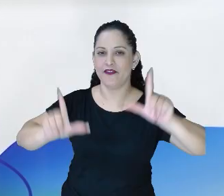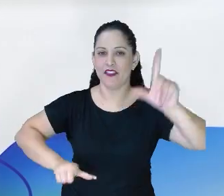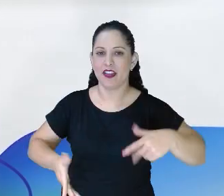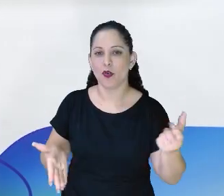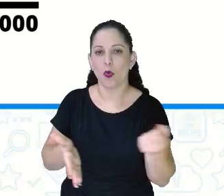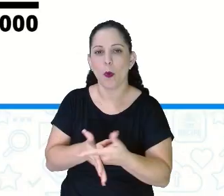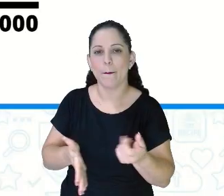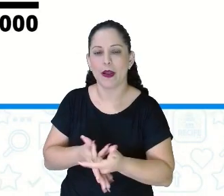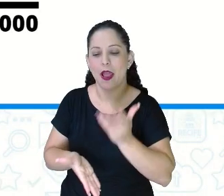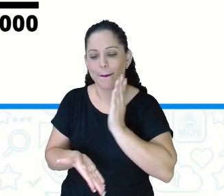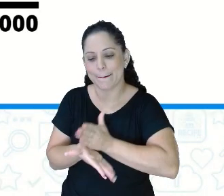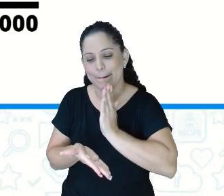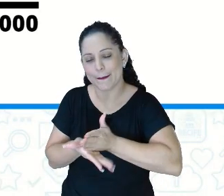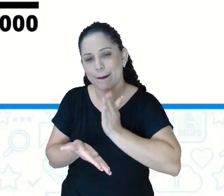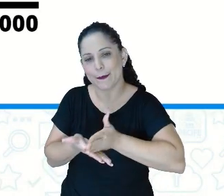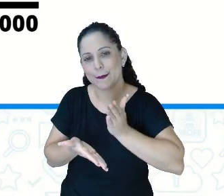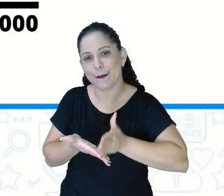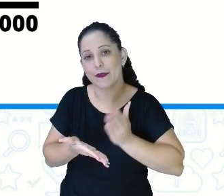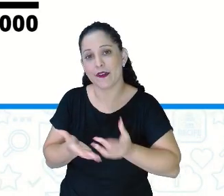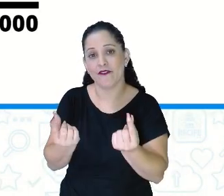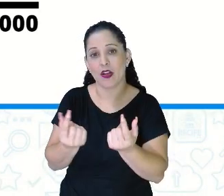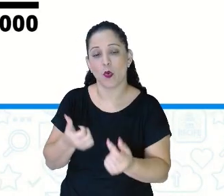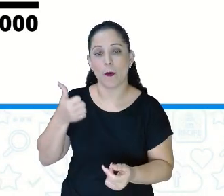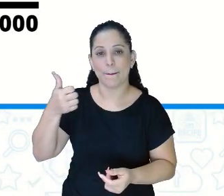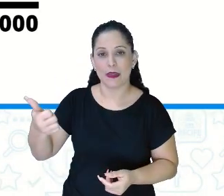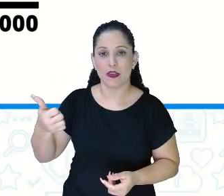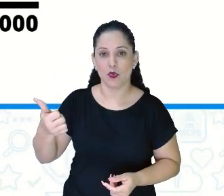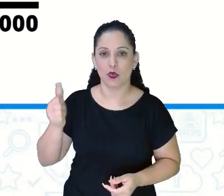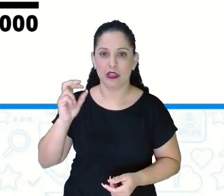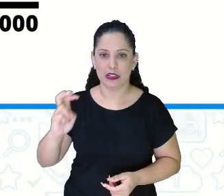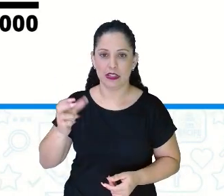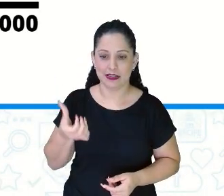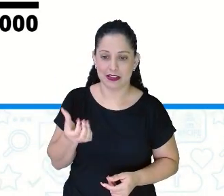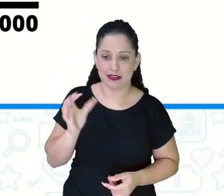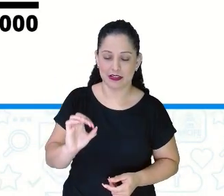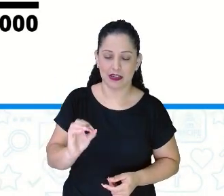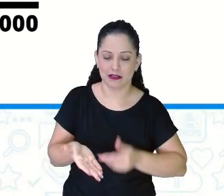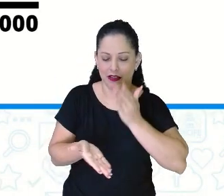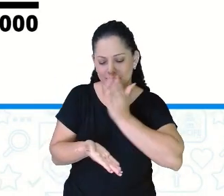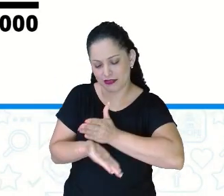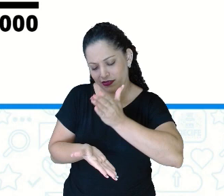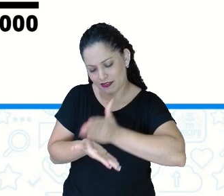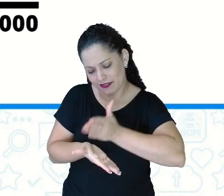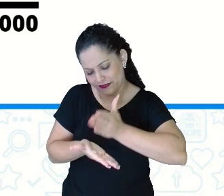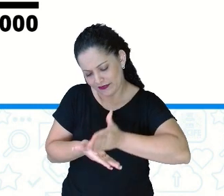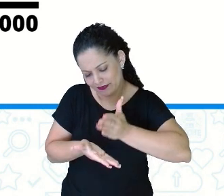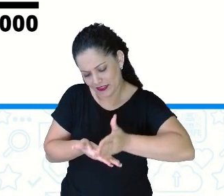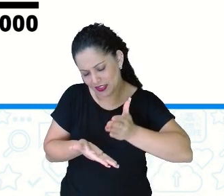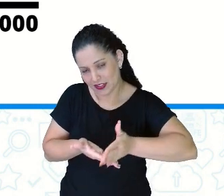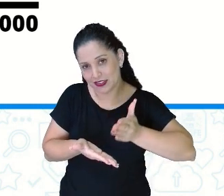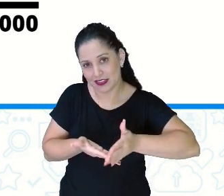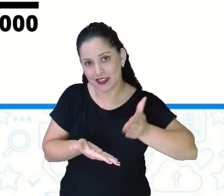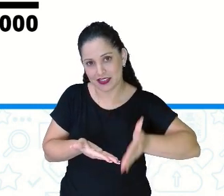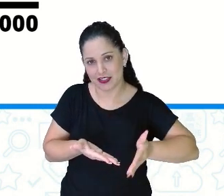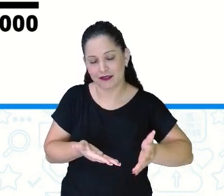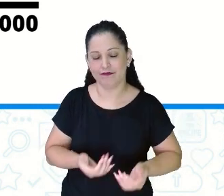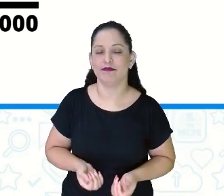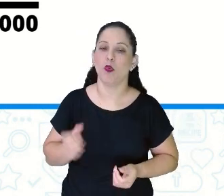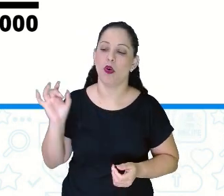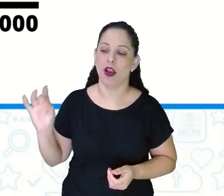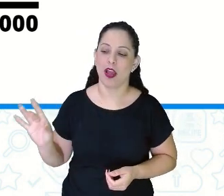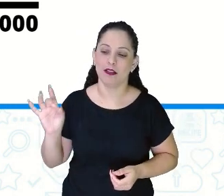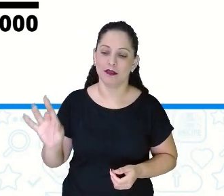O valor é 1.560 que eu vou dividir em prestações. Cada prestação